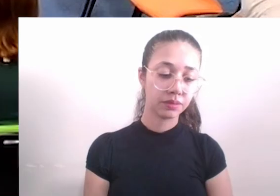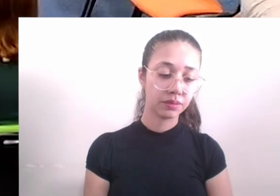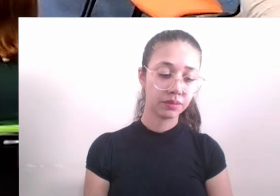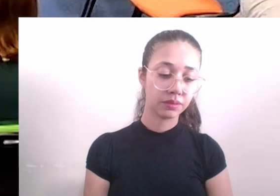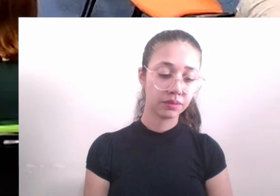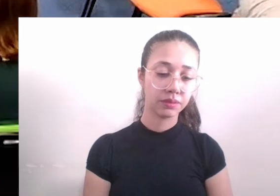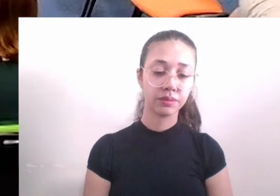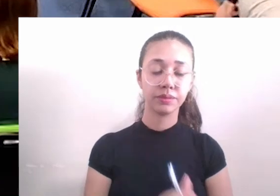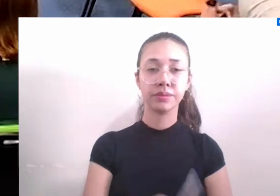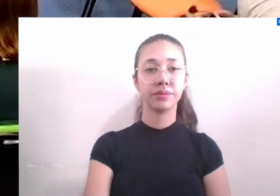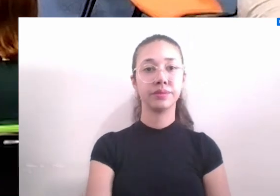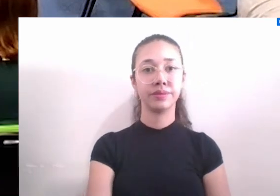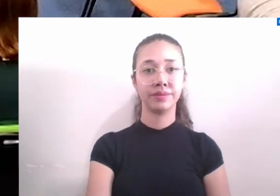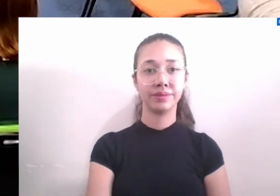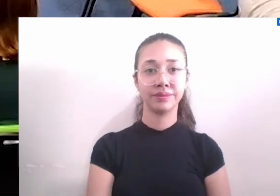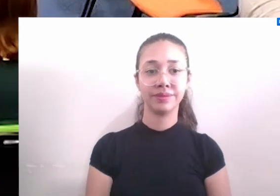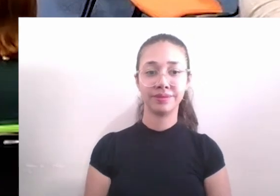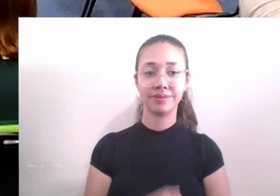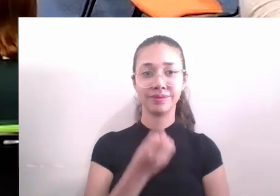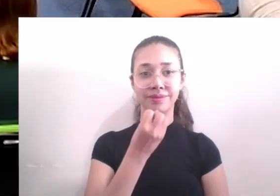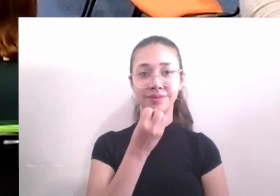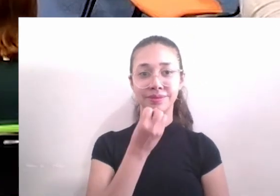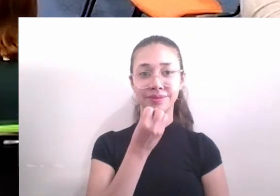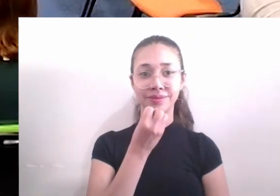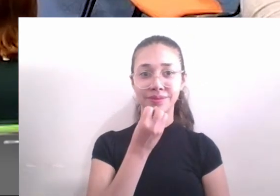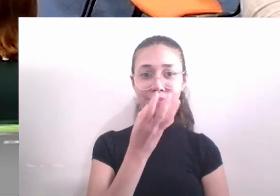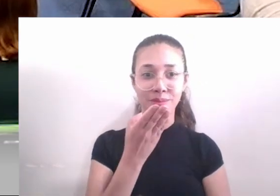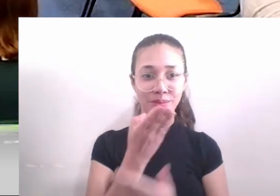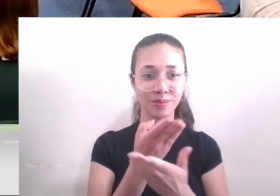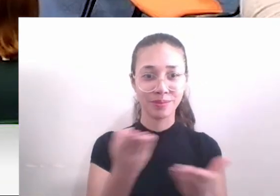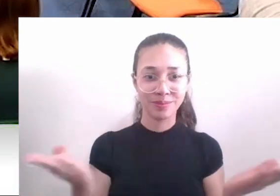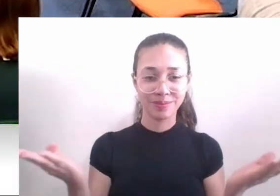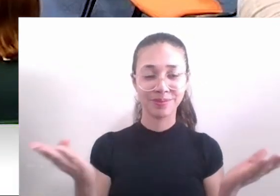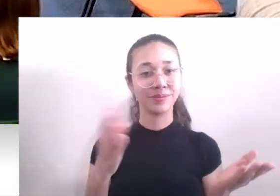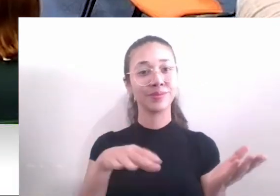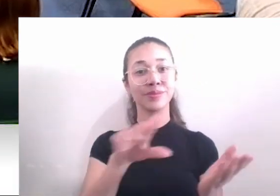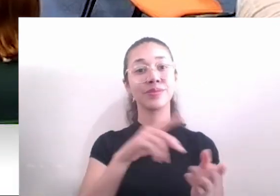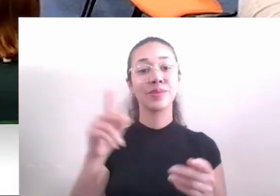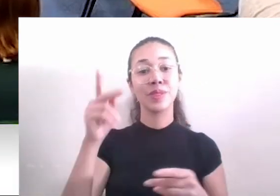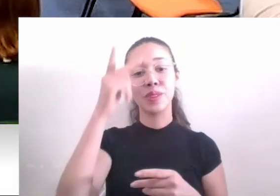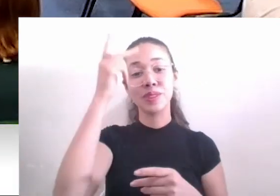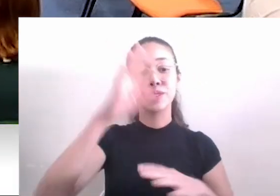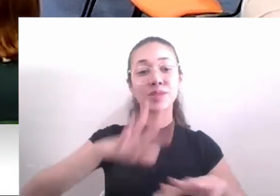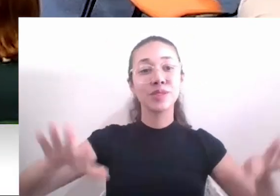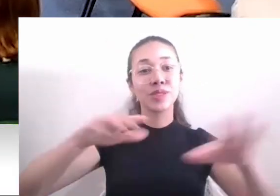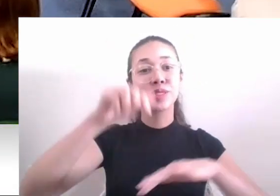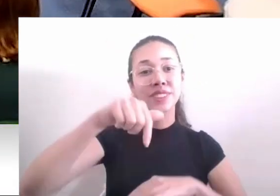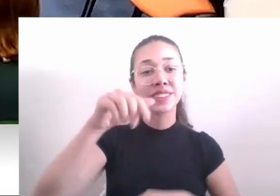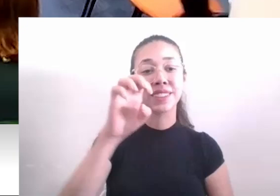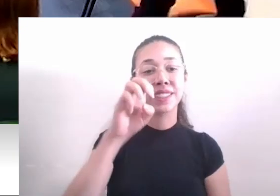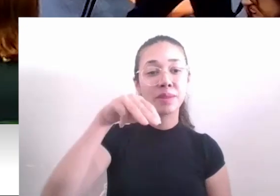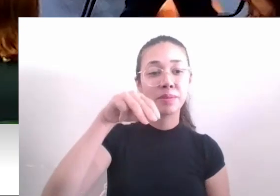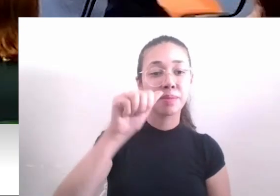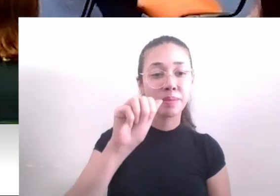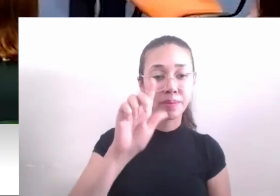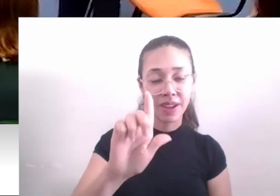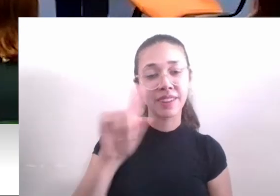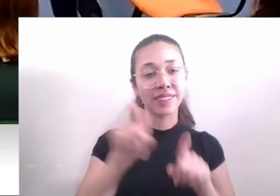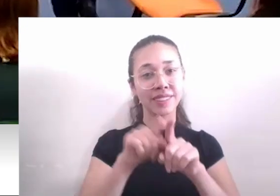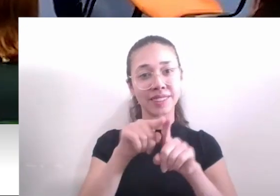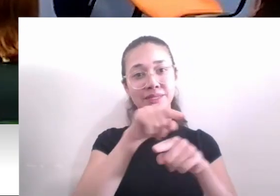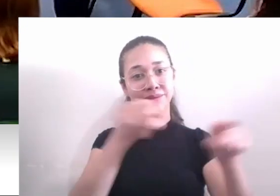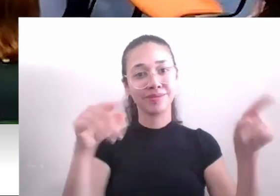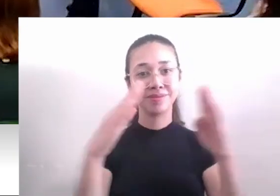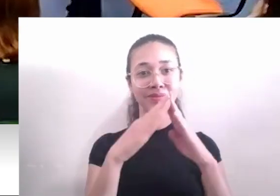Bom dia Bom dia pessoal bom dia pessoal de casa pessoal daqui da imag eh bom é um grande